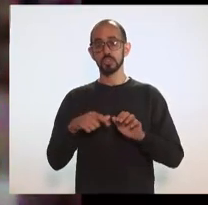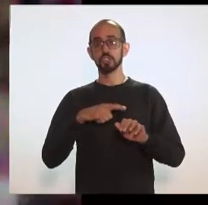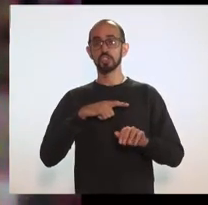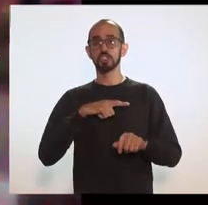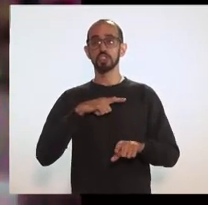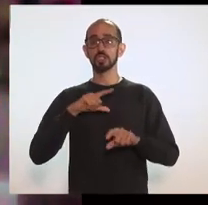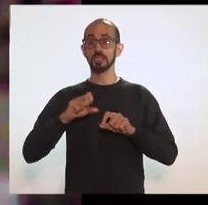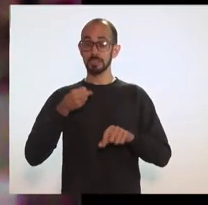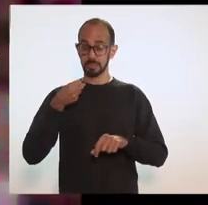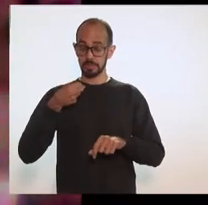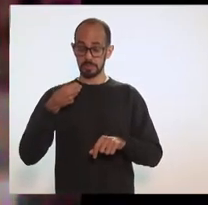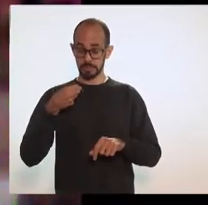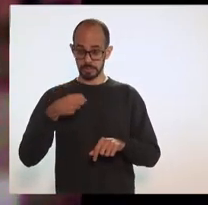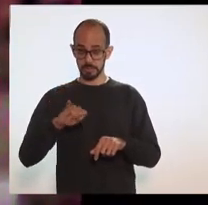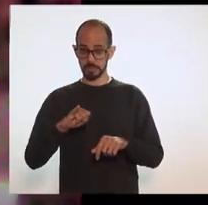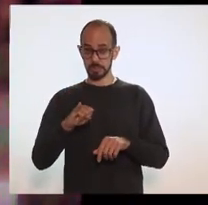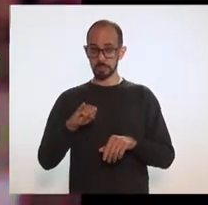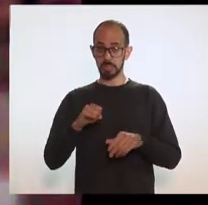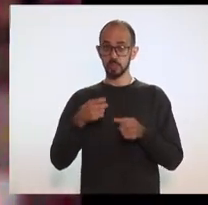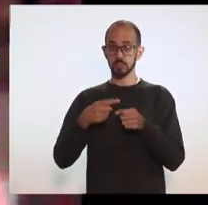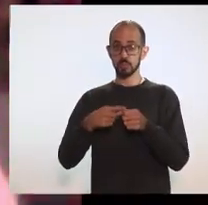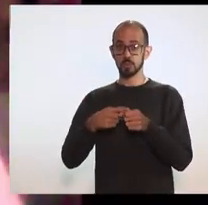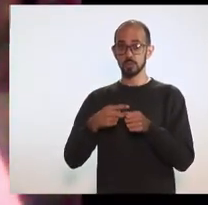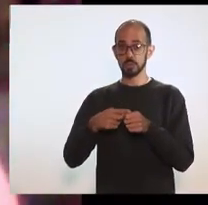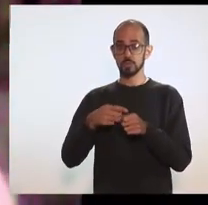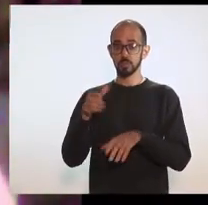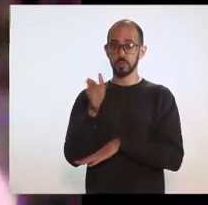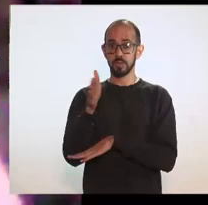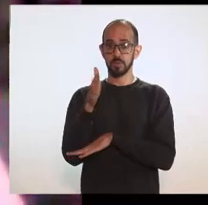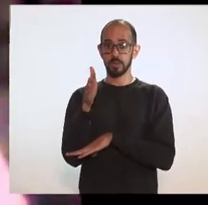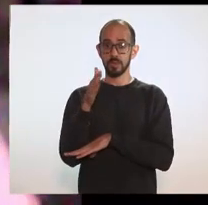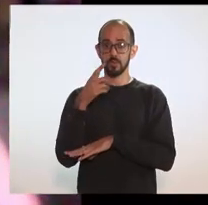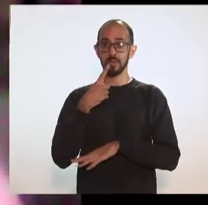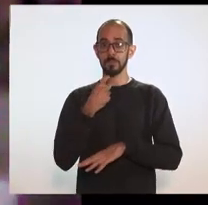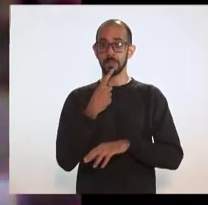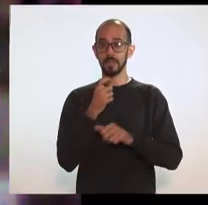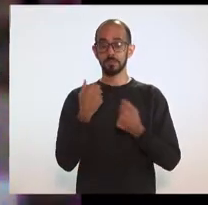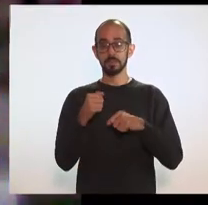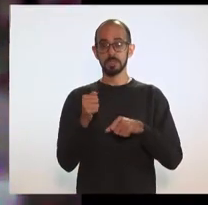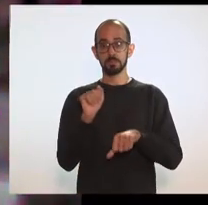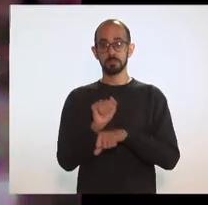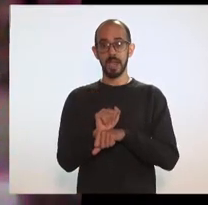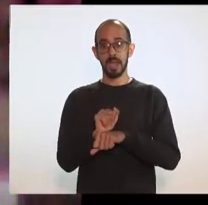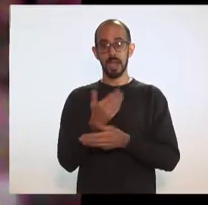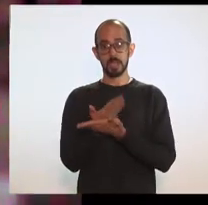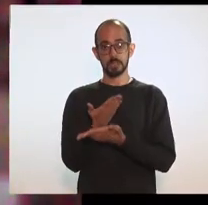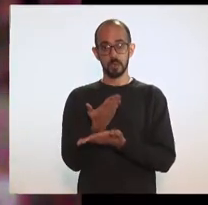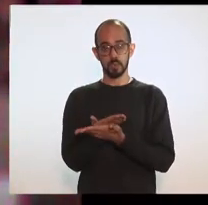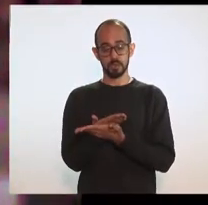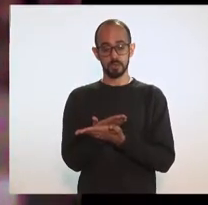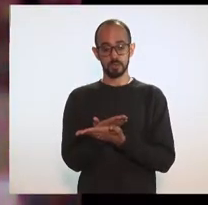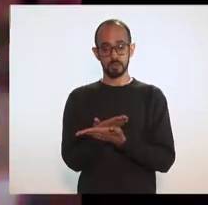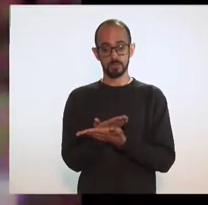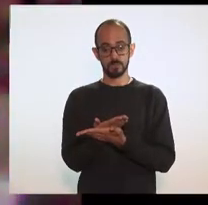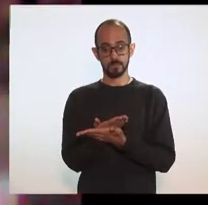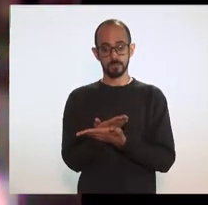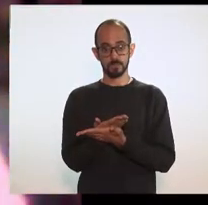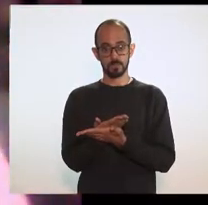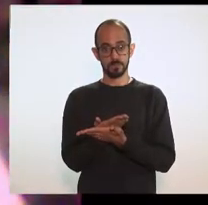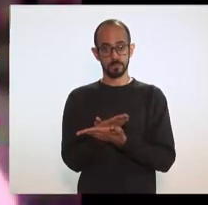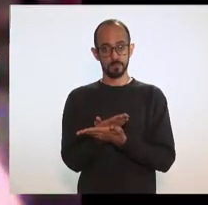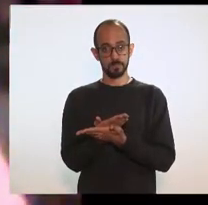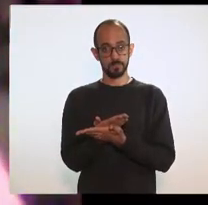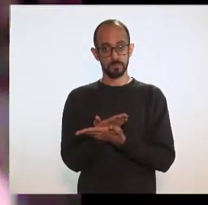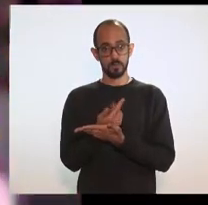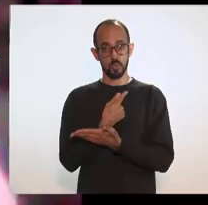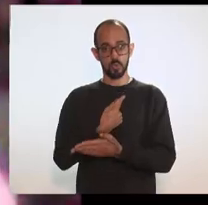os municípios chegassem a bandeira vermelho Eles teriam que interromper as aulas e o